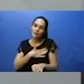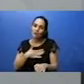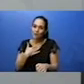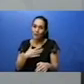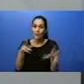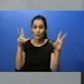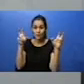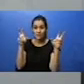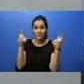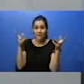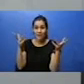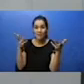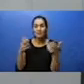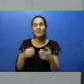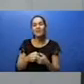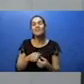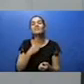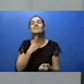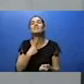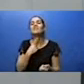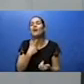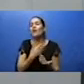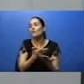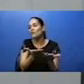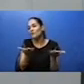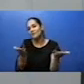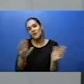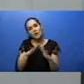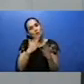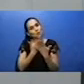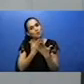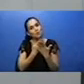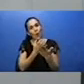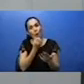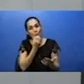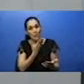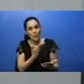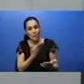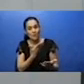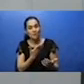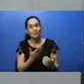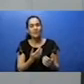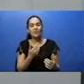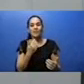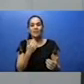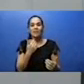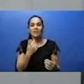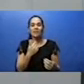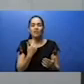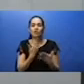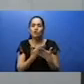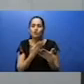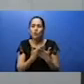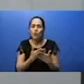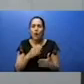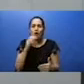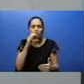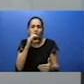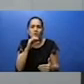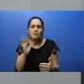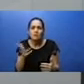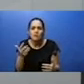assunto. Desejo a vocês bons estudos, né? Estudem bastante a velocidade das reações, são